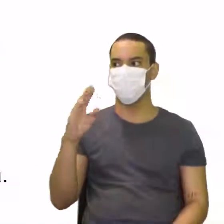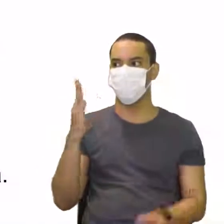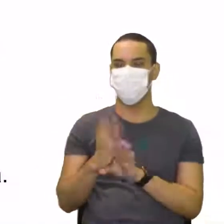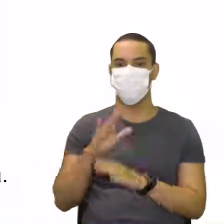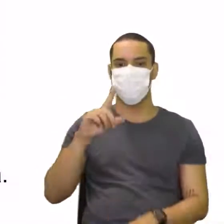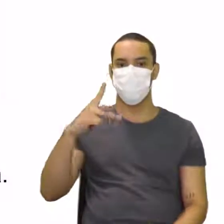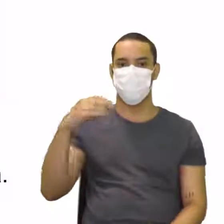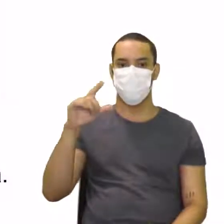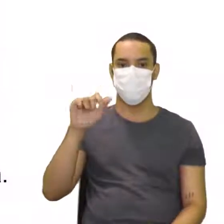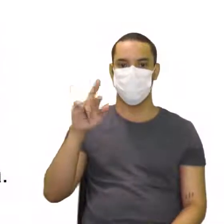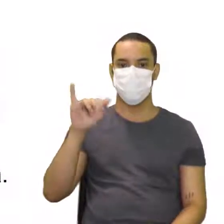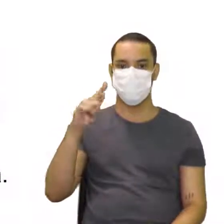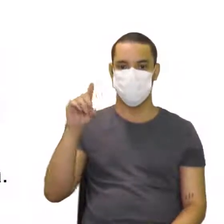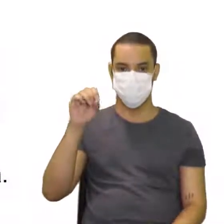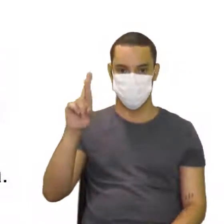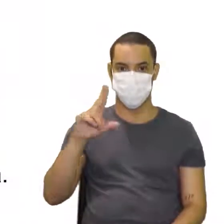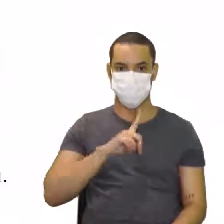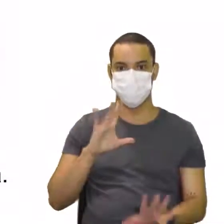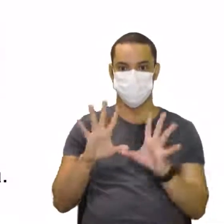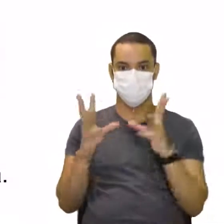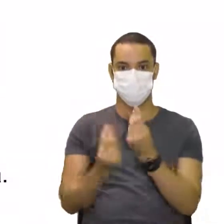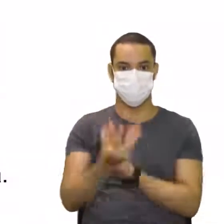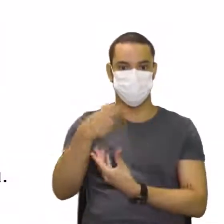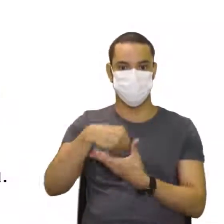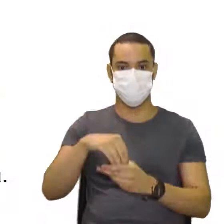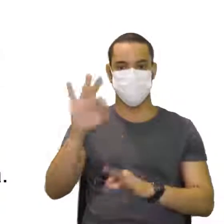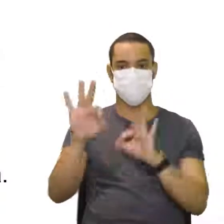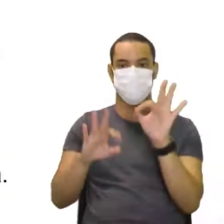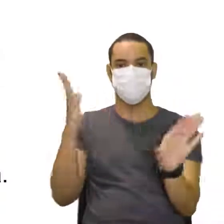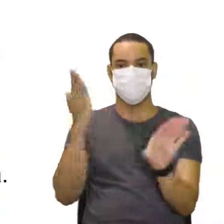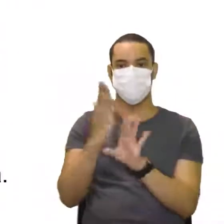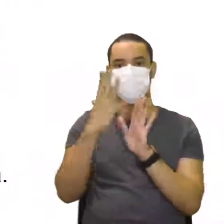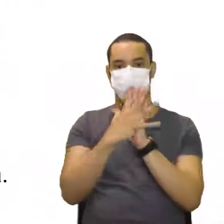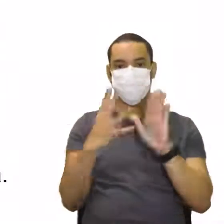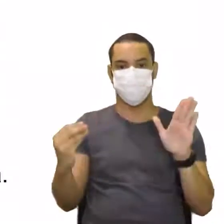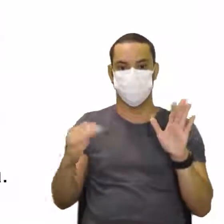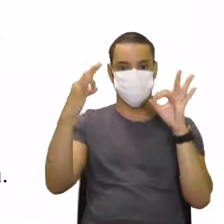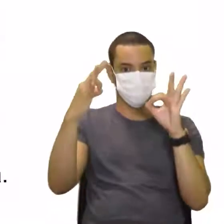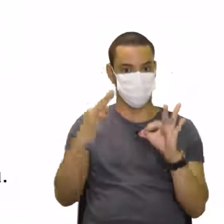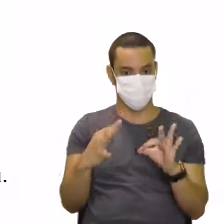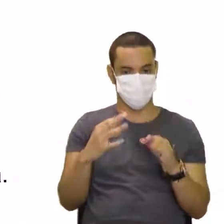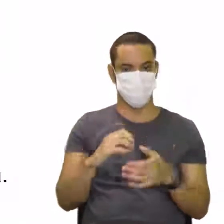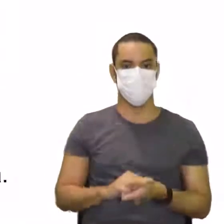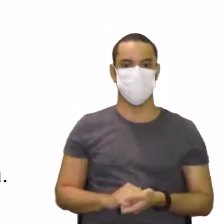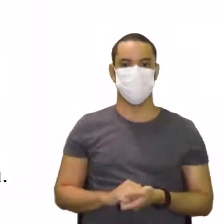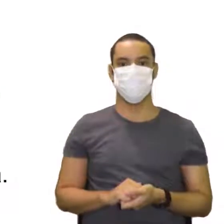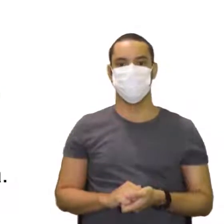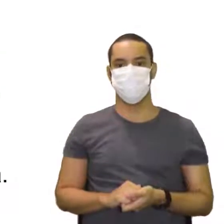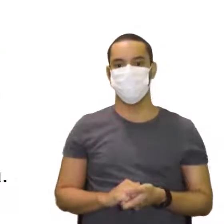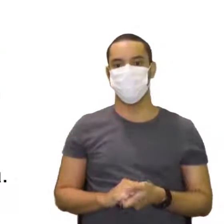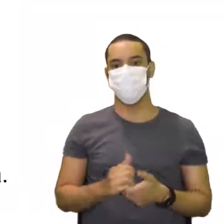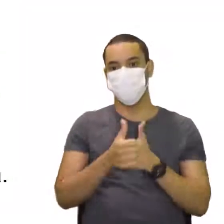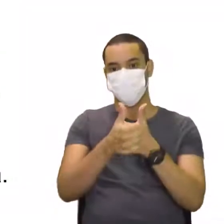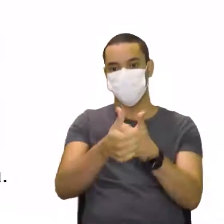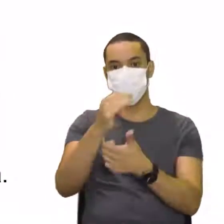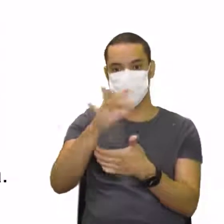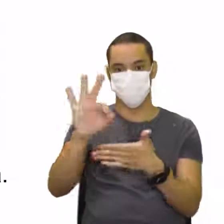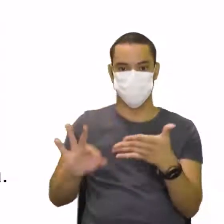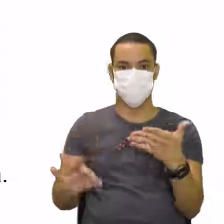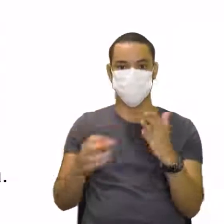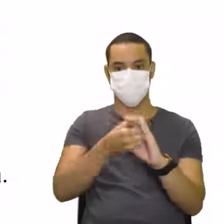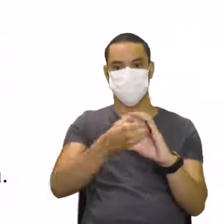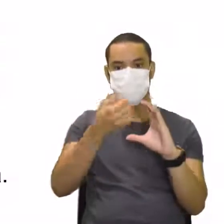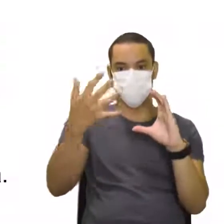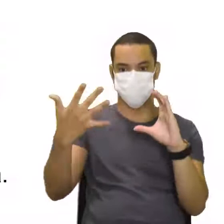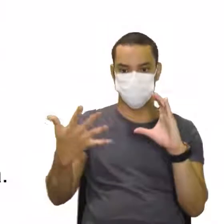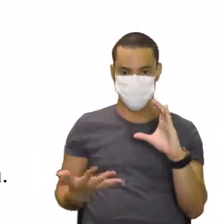de luz que possui suas moléculas organizadas em padrões exatos, conferindo características de